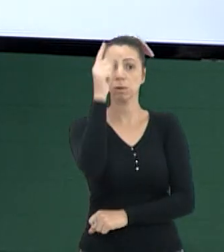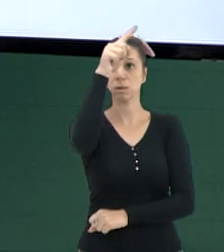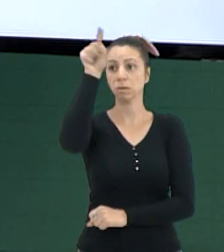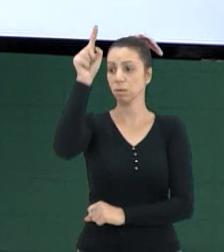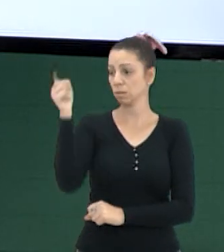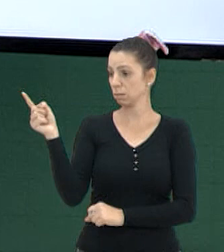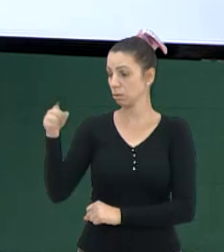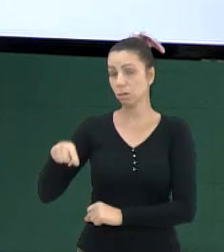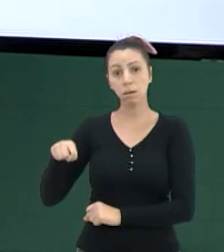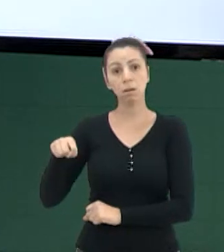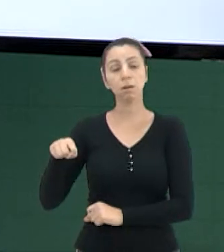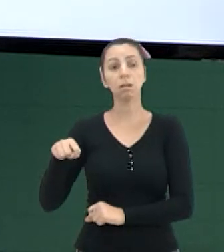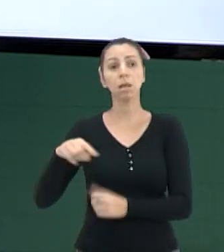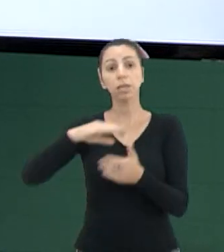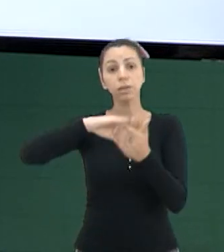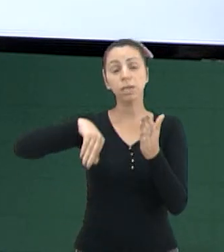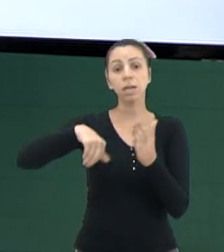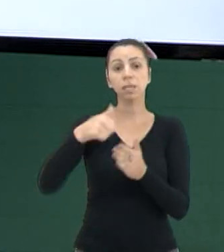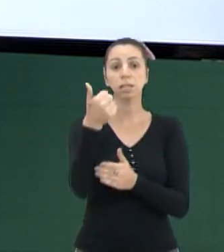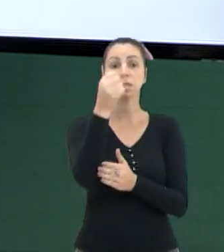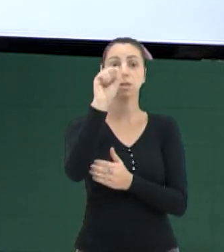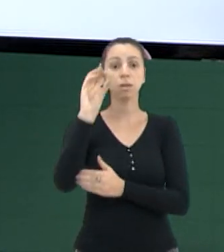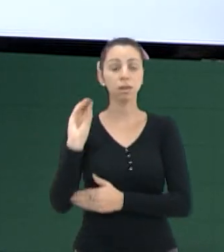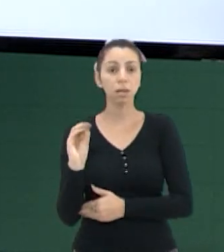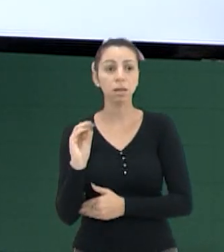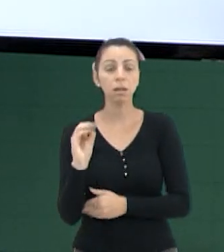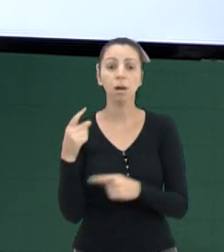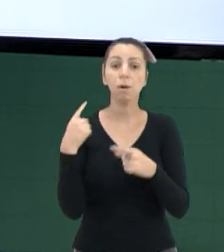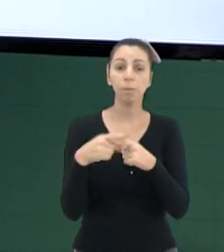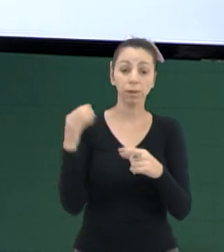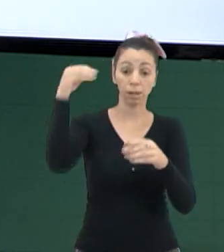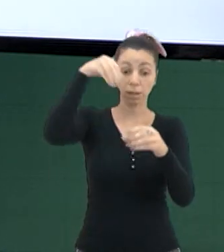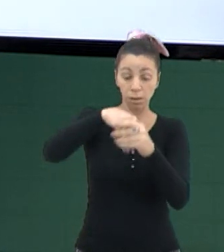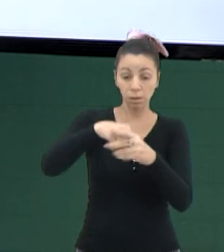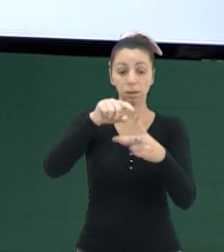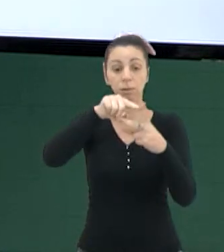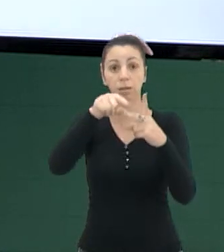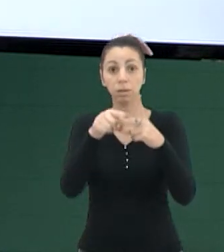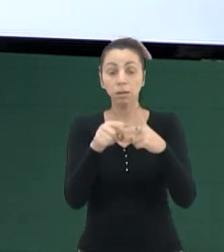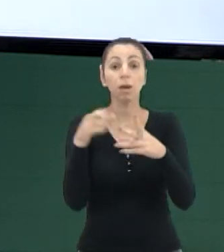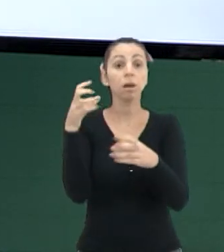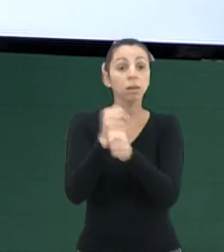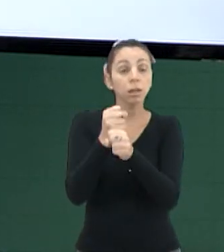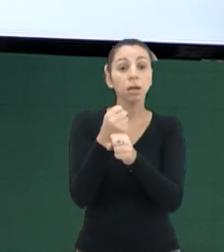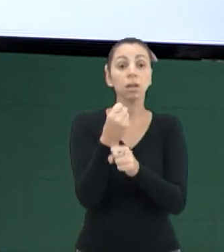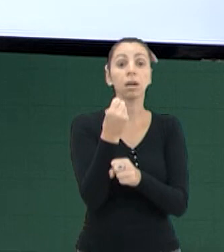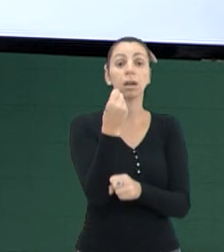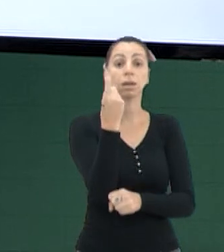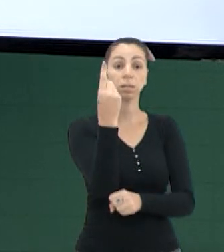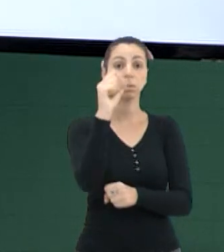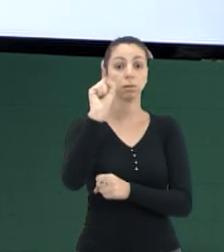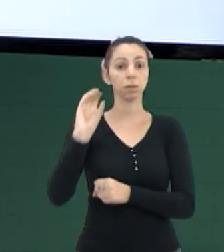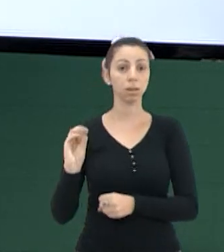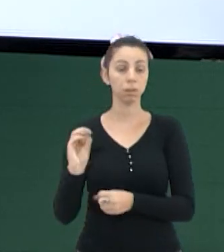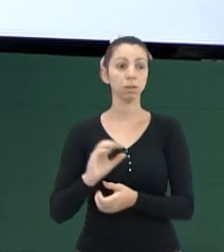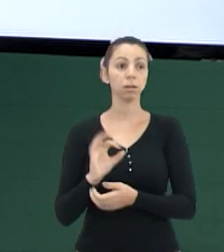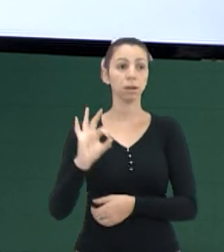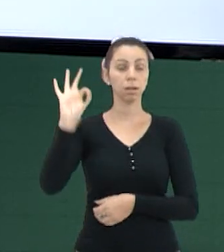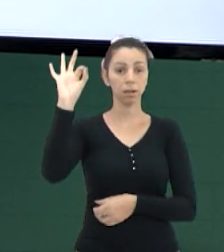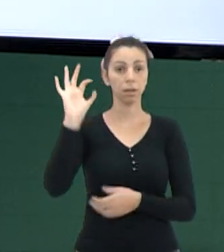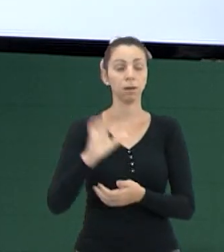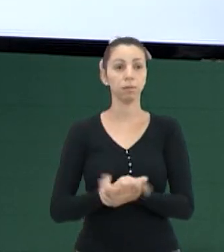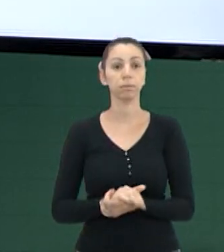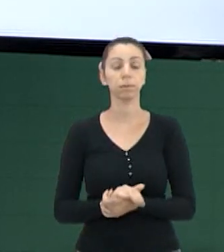tirar de 180, porque a soma dos ângulos internos do triângulo é igual a 180 graus. Então, qual vai ser o